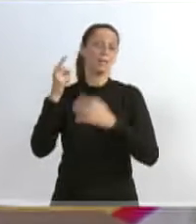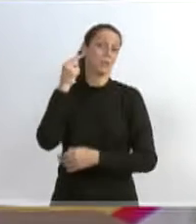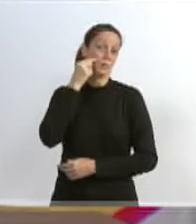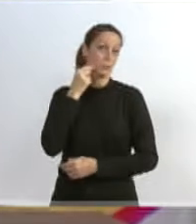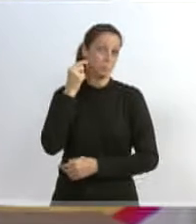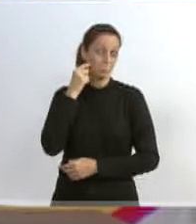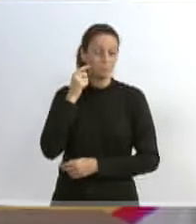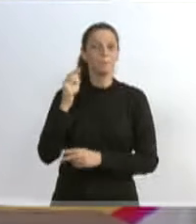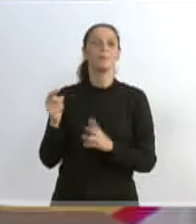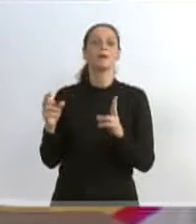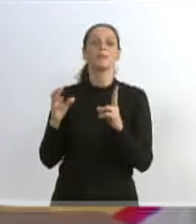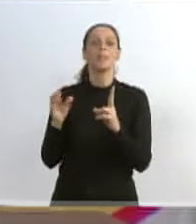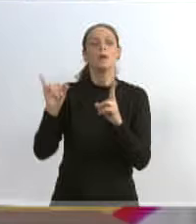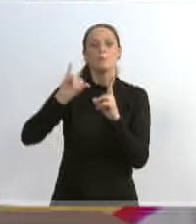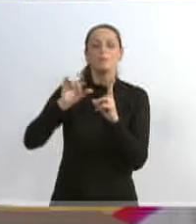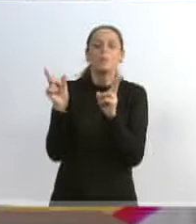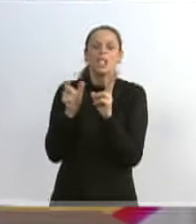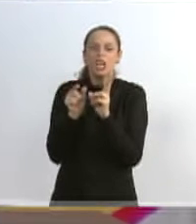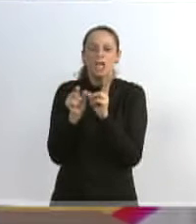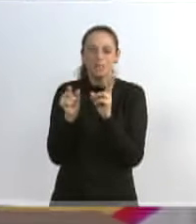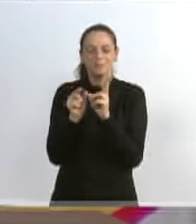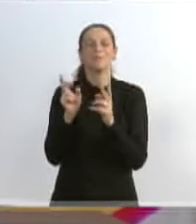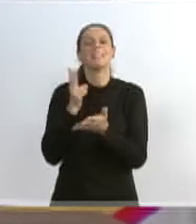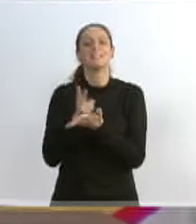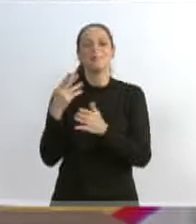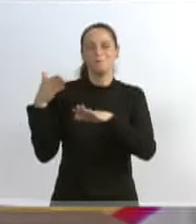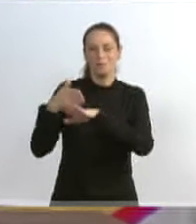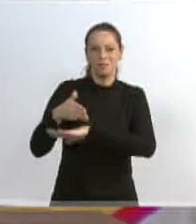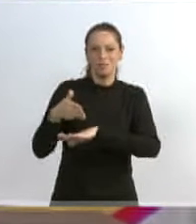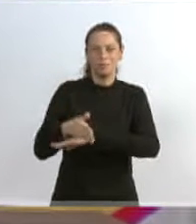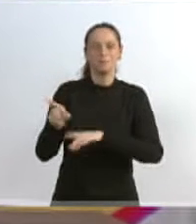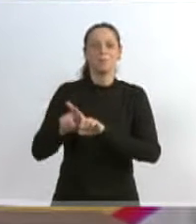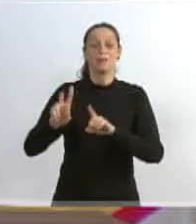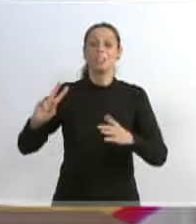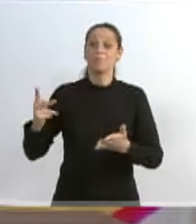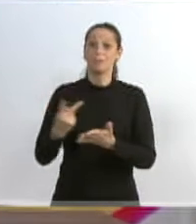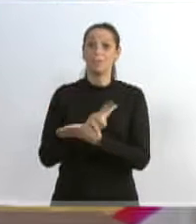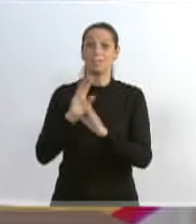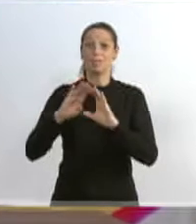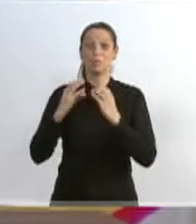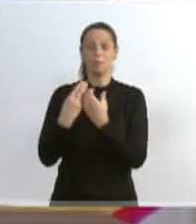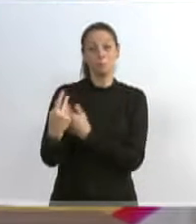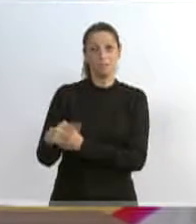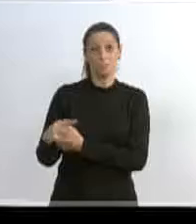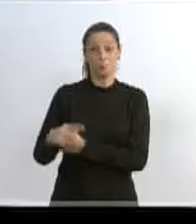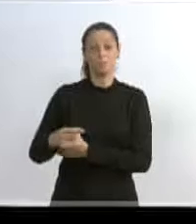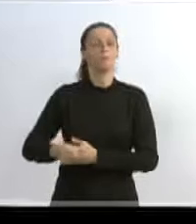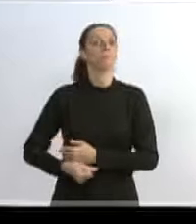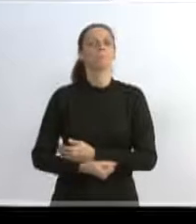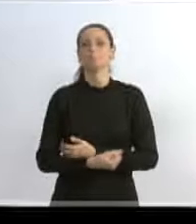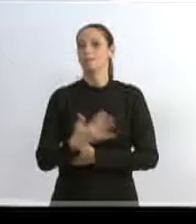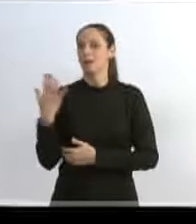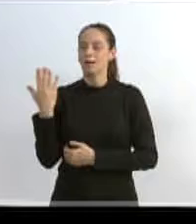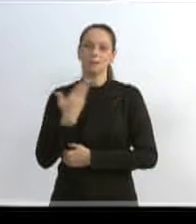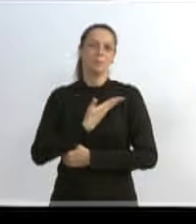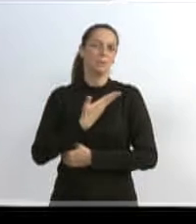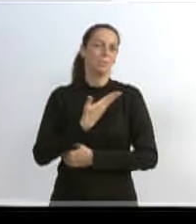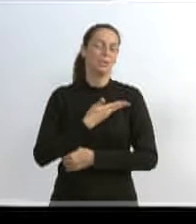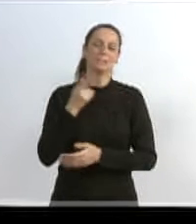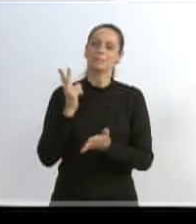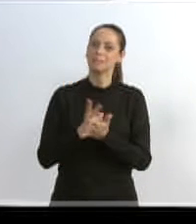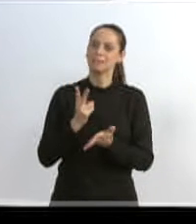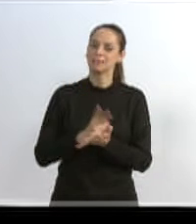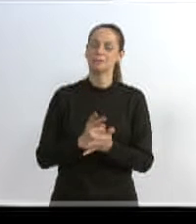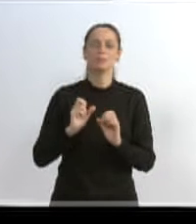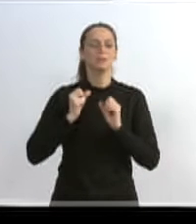ainda assustou moradores da vila pequena sempre buscando participar dos eventos dessa comunidade onde temos muitos amigos temos nos empenhado sempre em ser